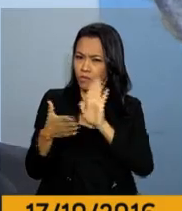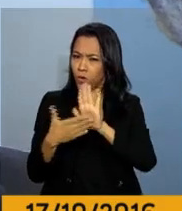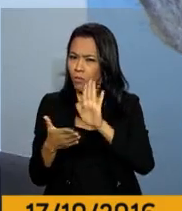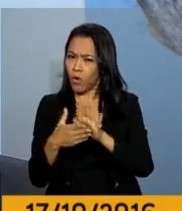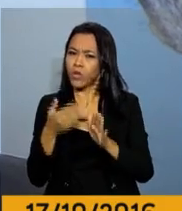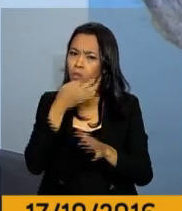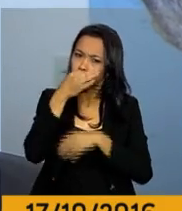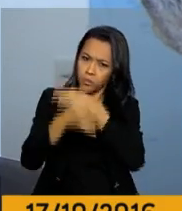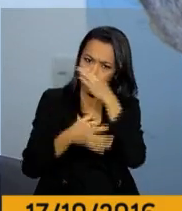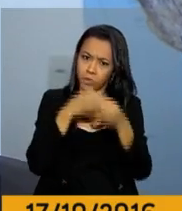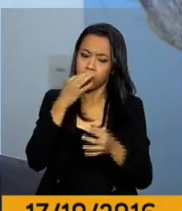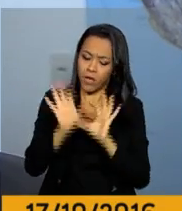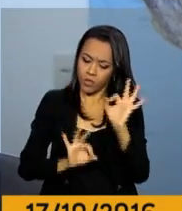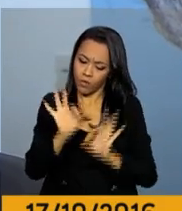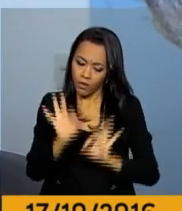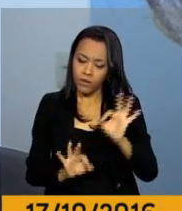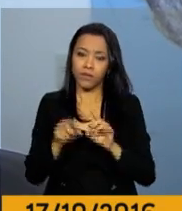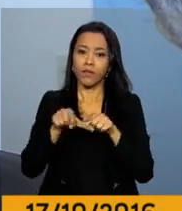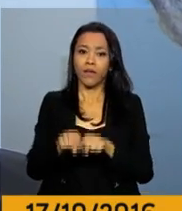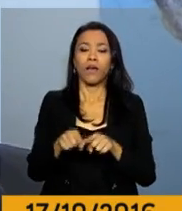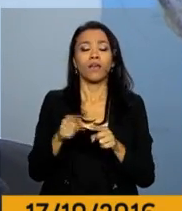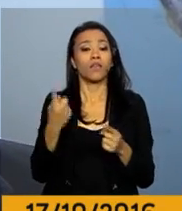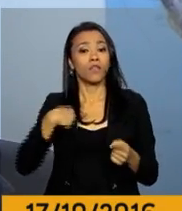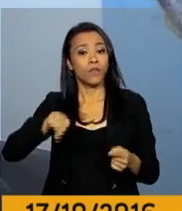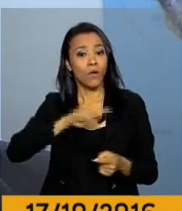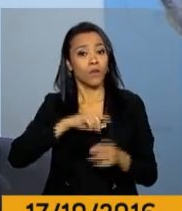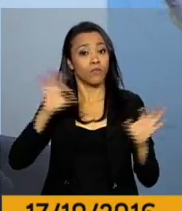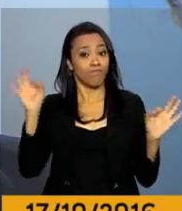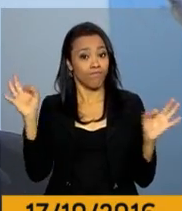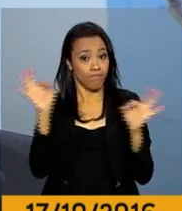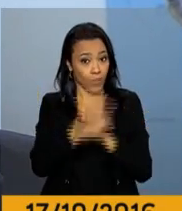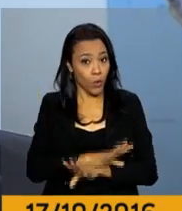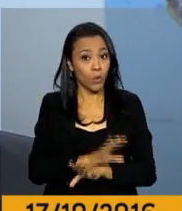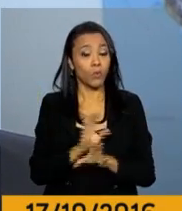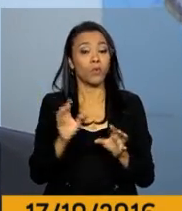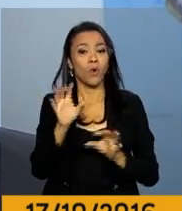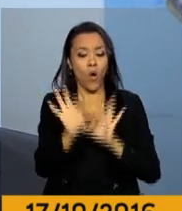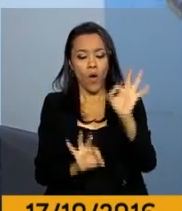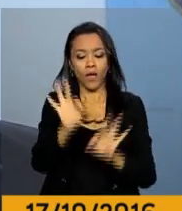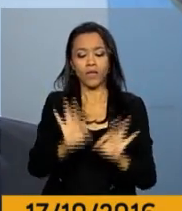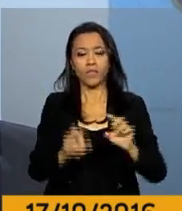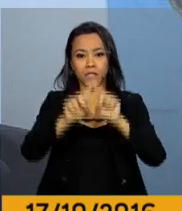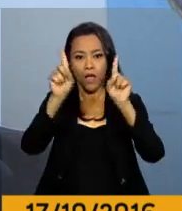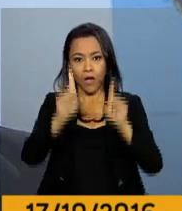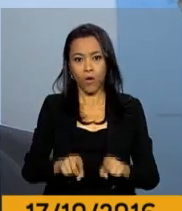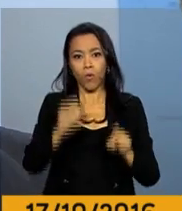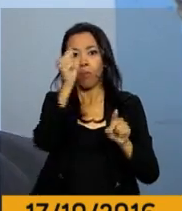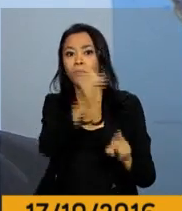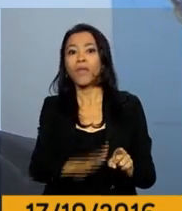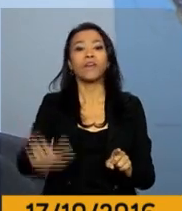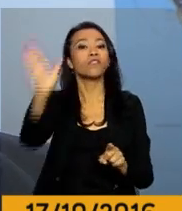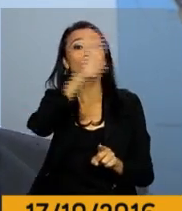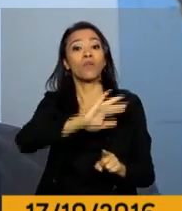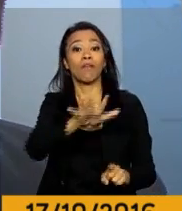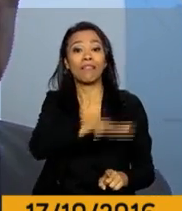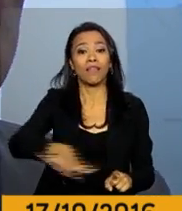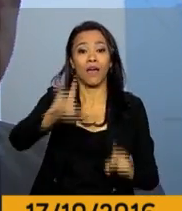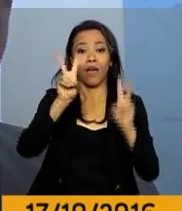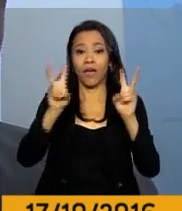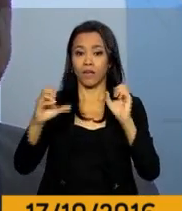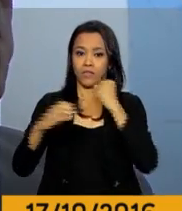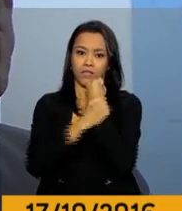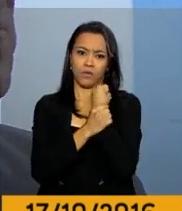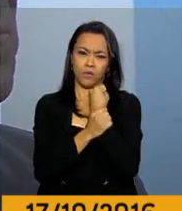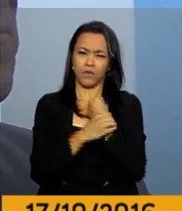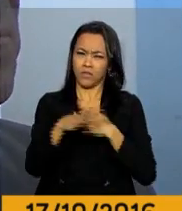outras propostas para que nós possamos fechar o Plano Nacional de Segurança Pública em 15 dias,